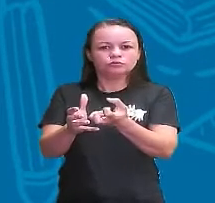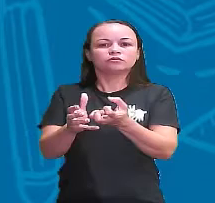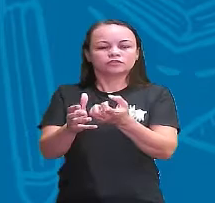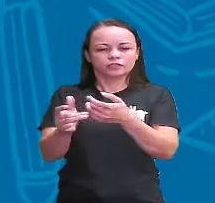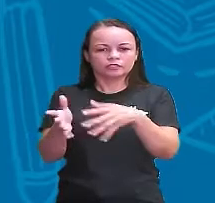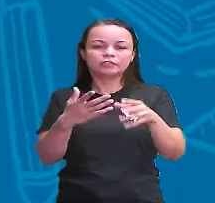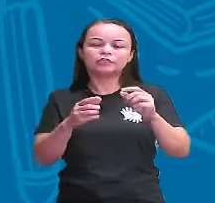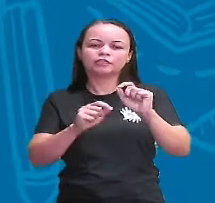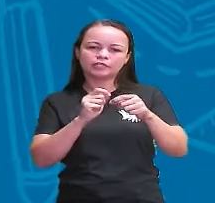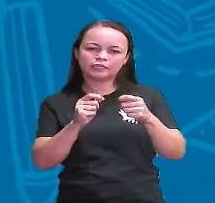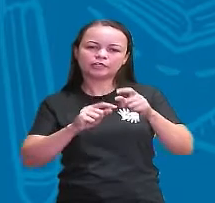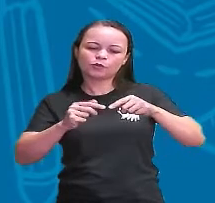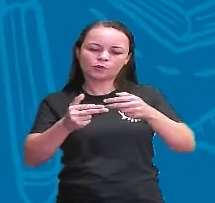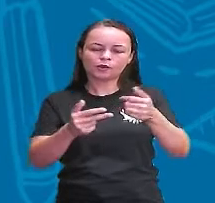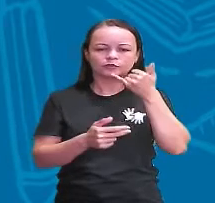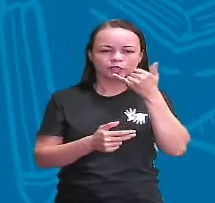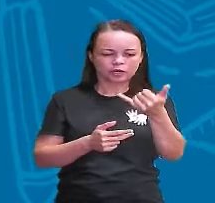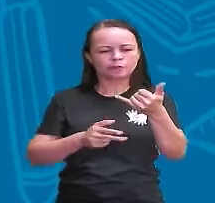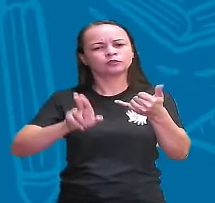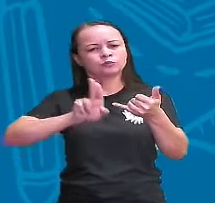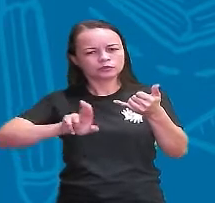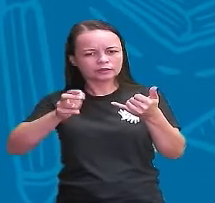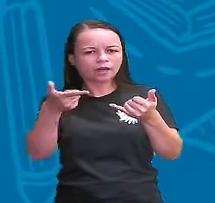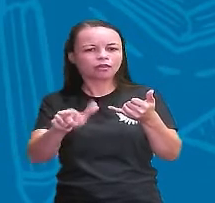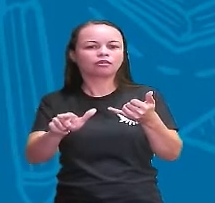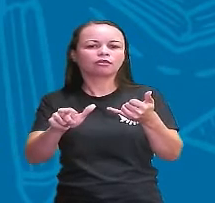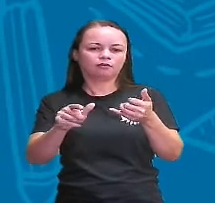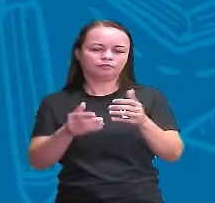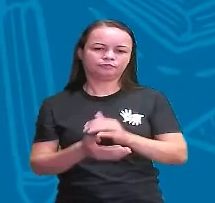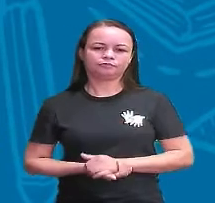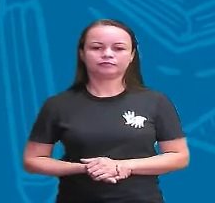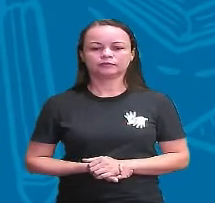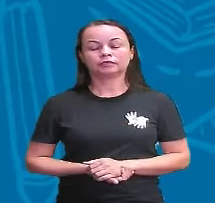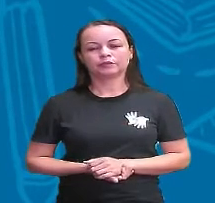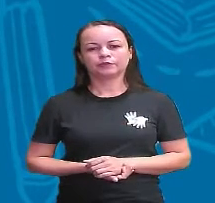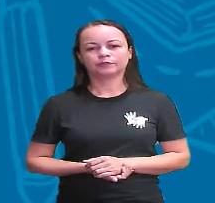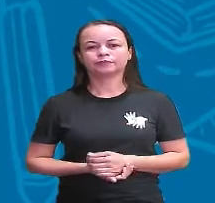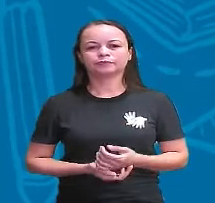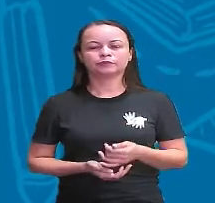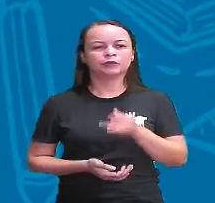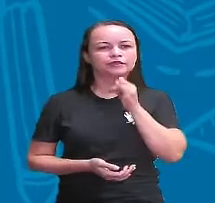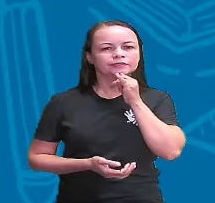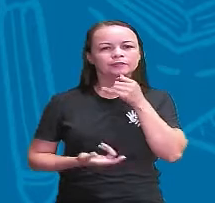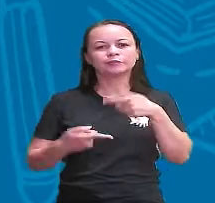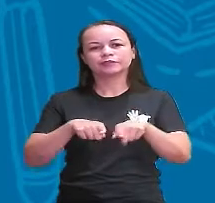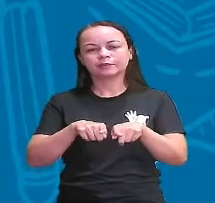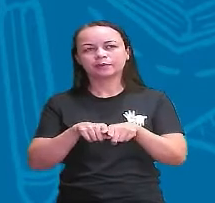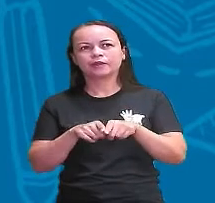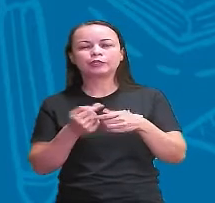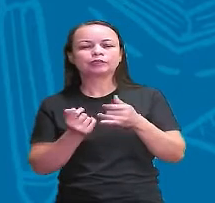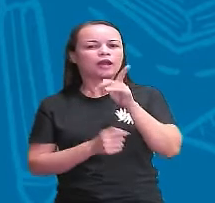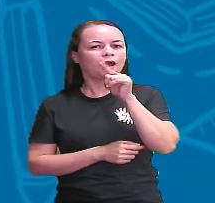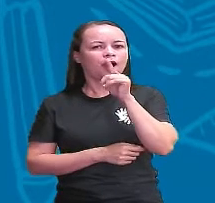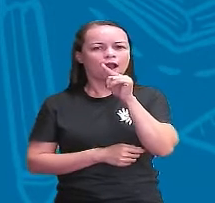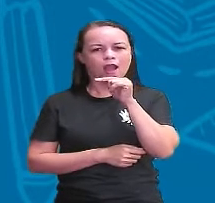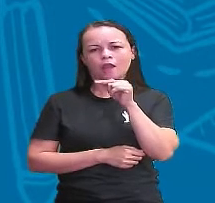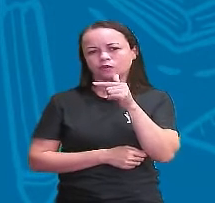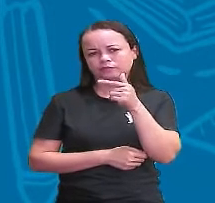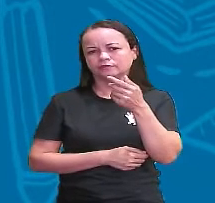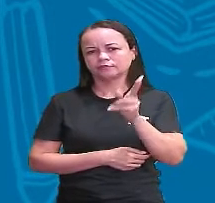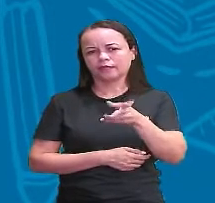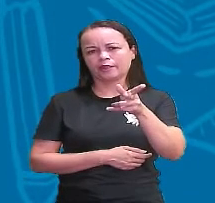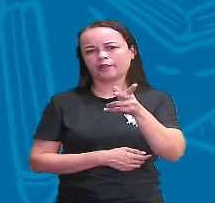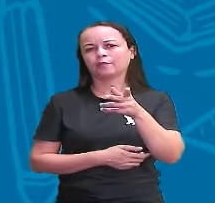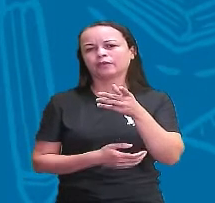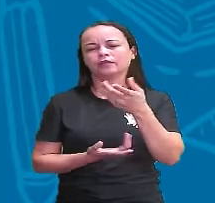novamente reutilizado, Quando a gente está ingerindo água, tomar água deve ser um hábito, comum para